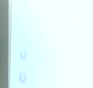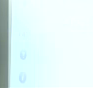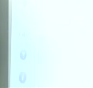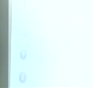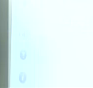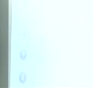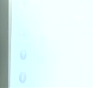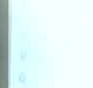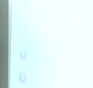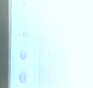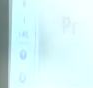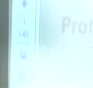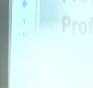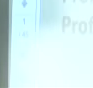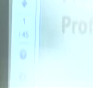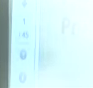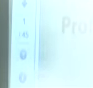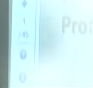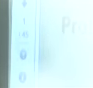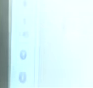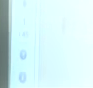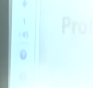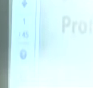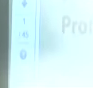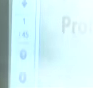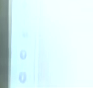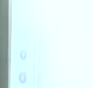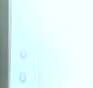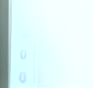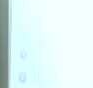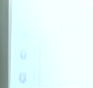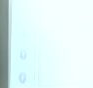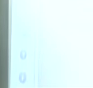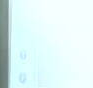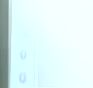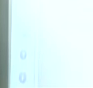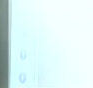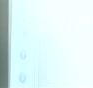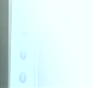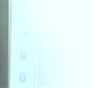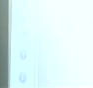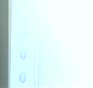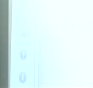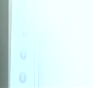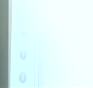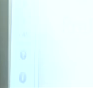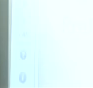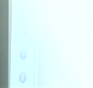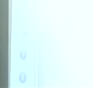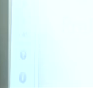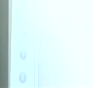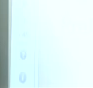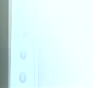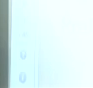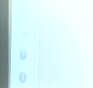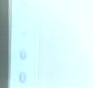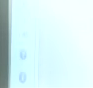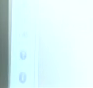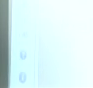objetos. Então não se assustem, né? Mais uma disciplina de programação, começar a puxar os cabelos, não. Ela é bem fácil, até a